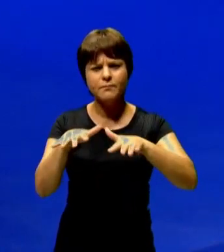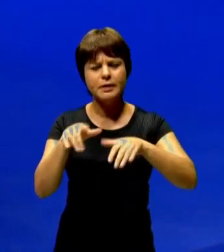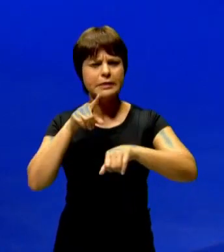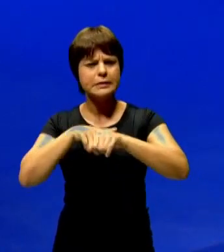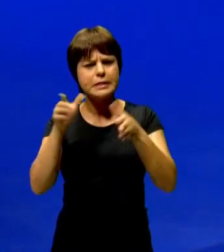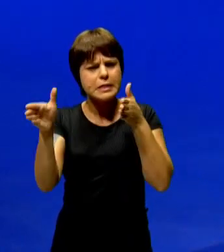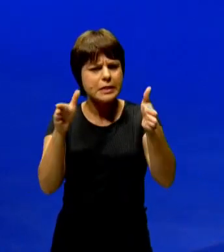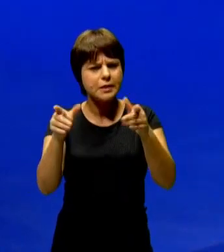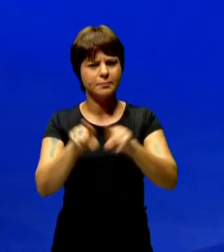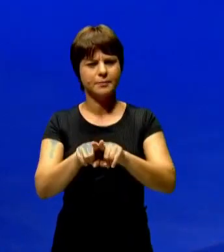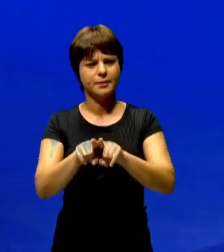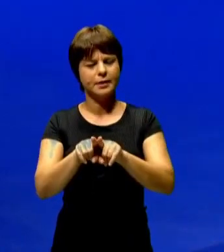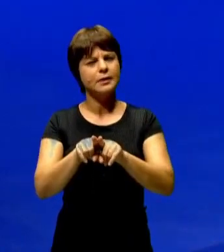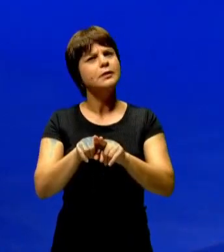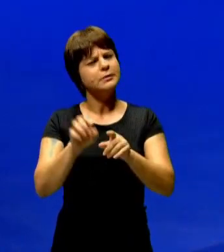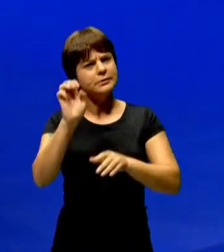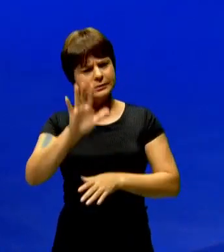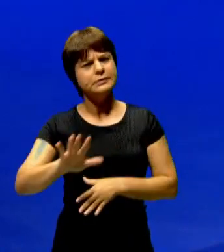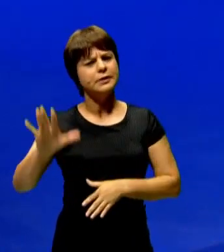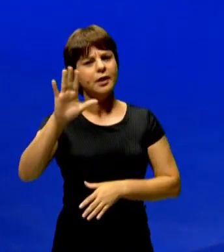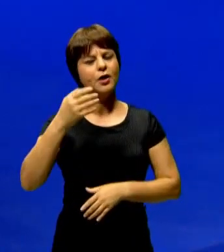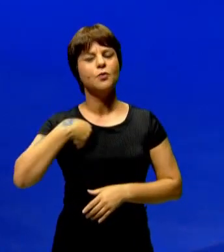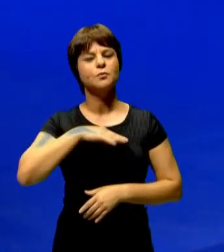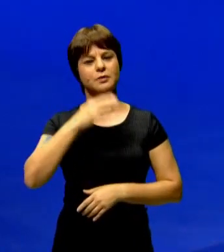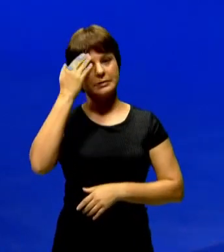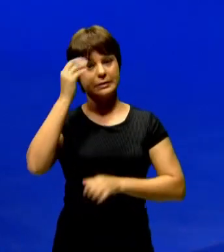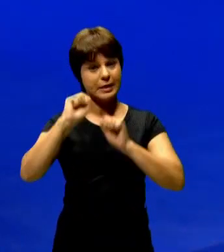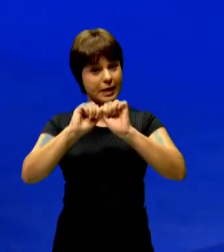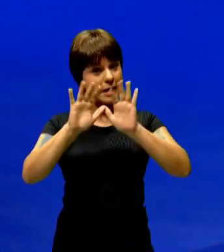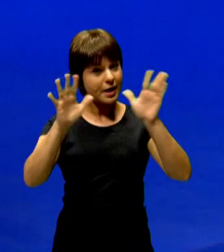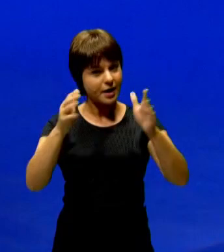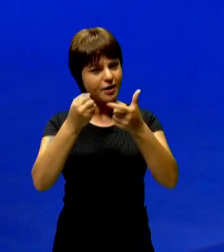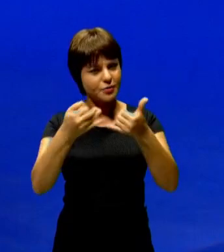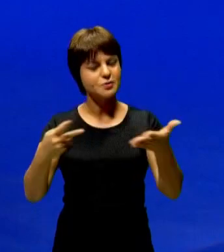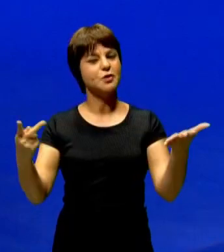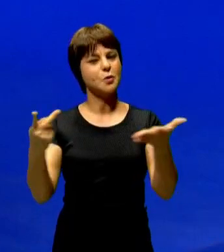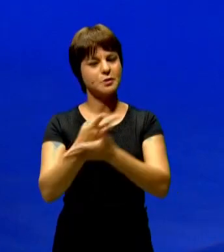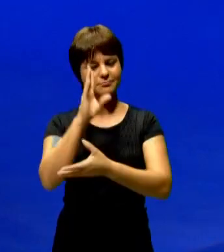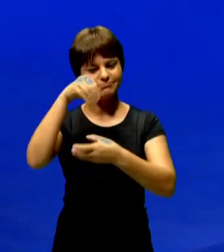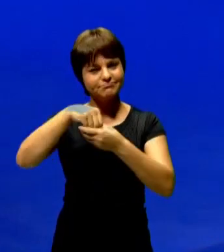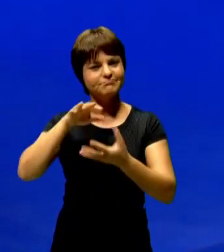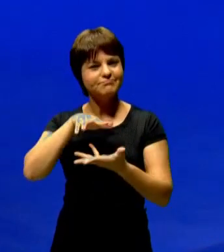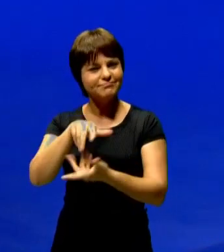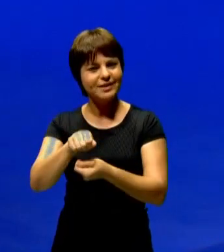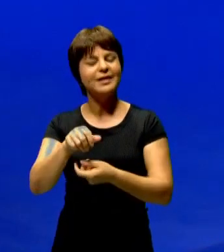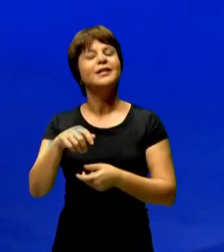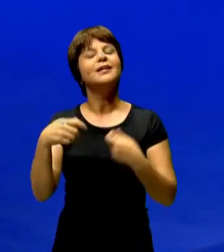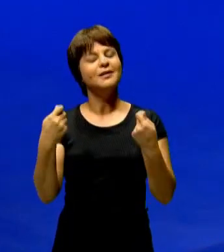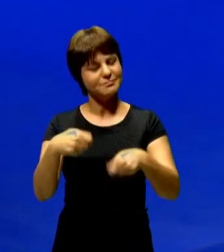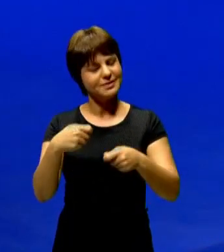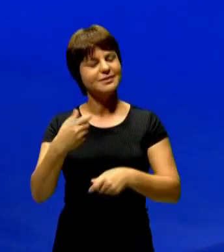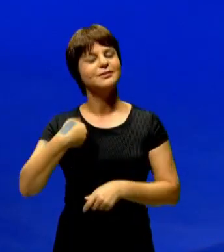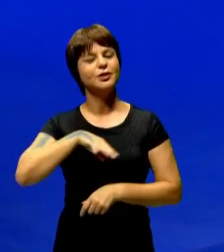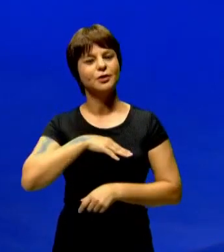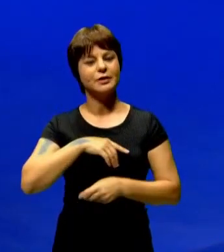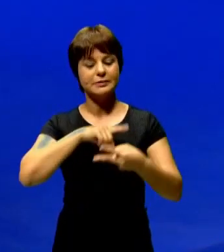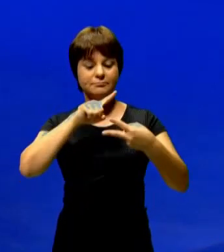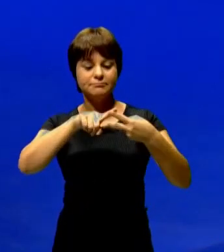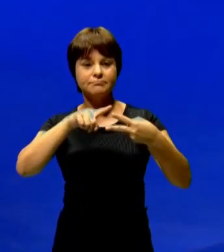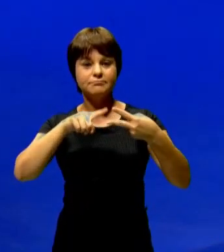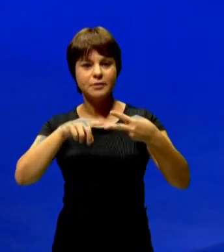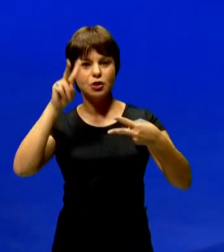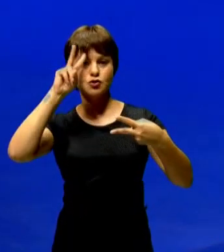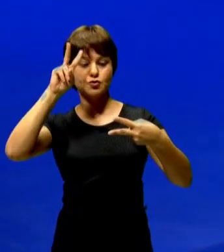tempo. De modo geral, para a gente entender esses grandes processos, é fundamental entender que existem duas